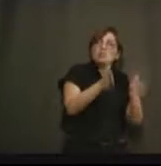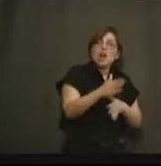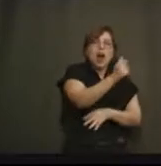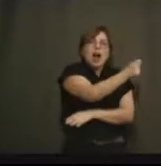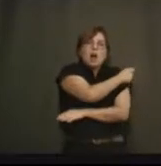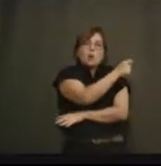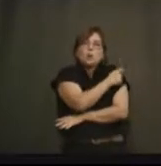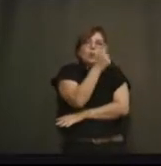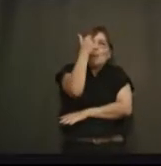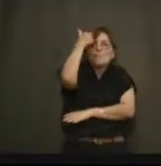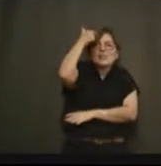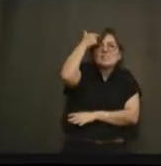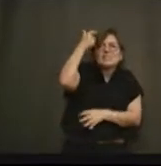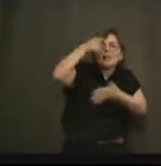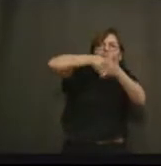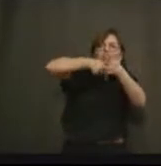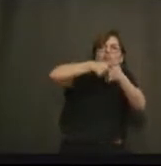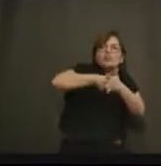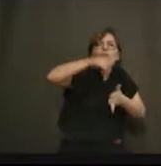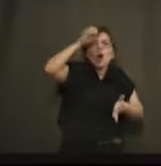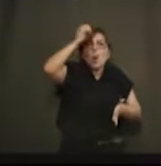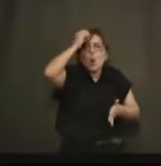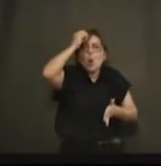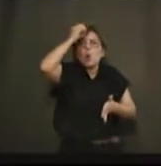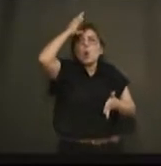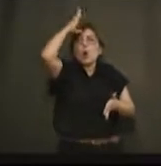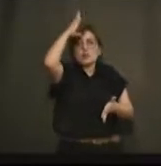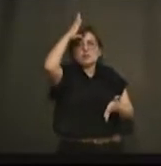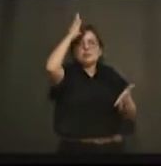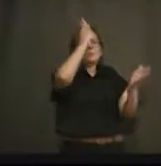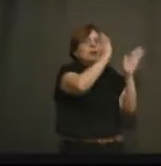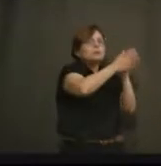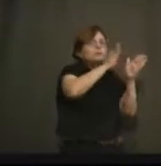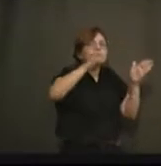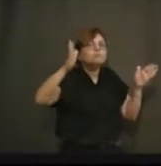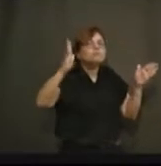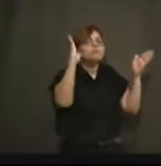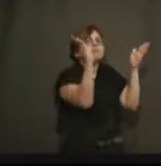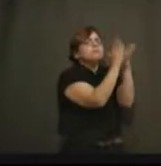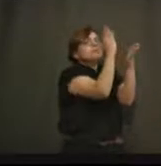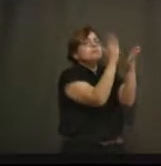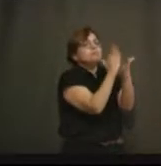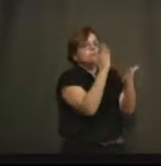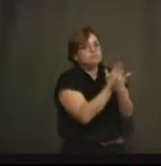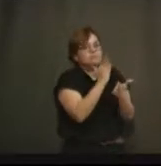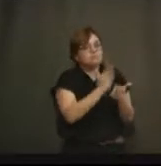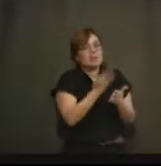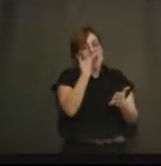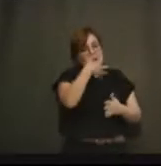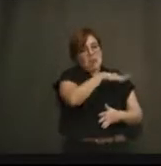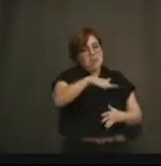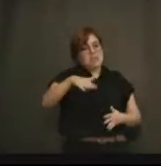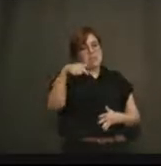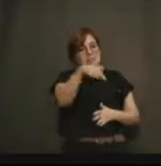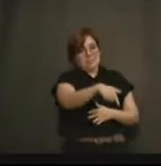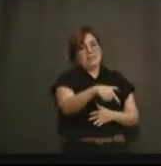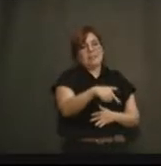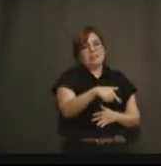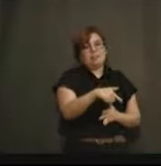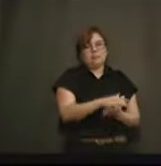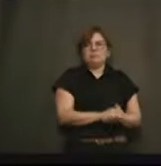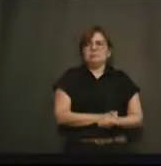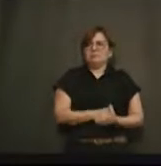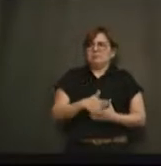baseado em testar o conhecimento enciclopédico das crianças. Tá. É assustador,